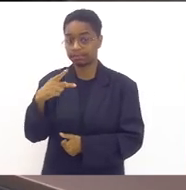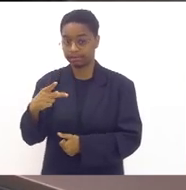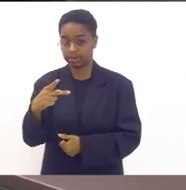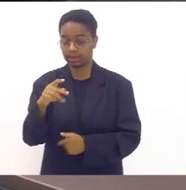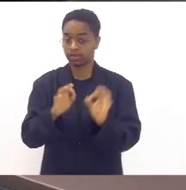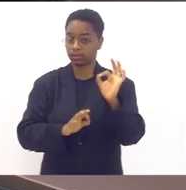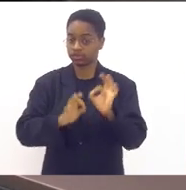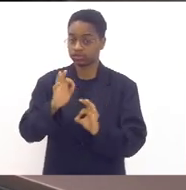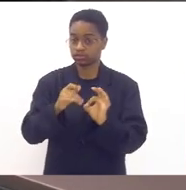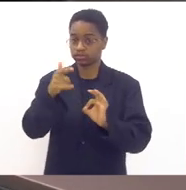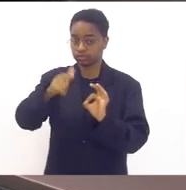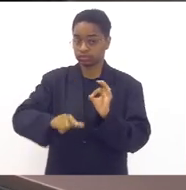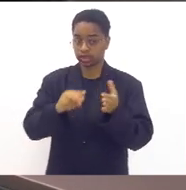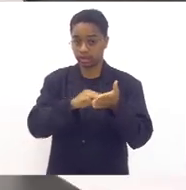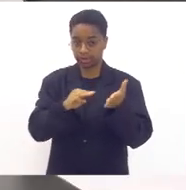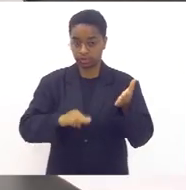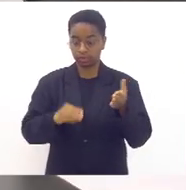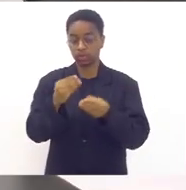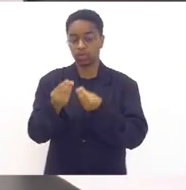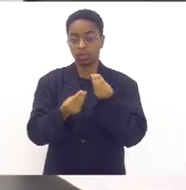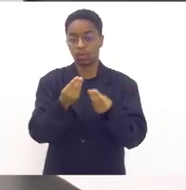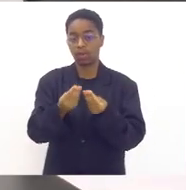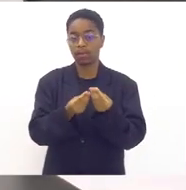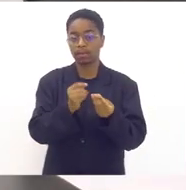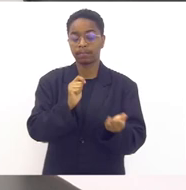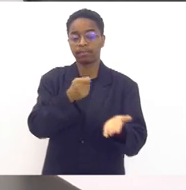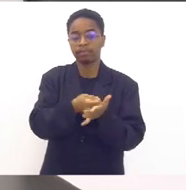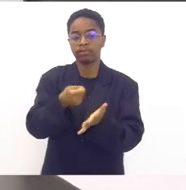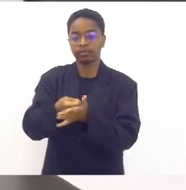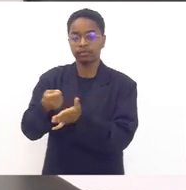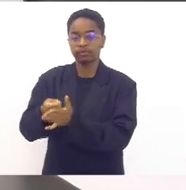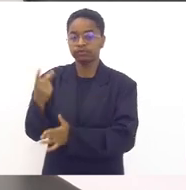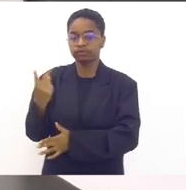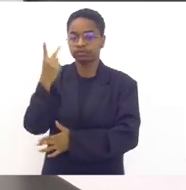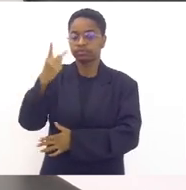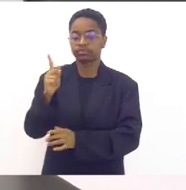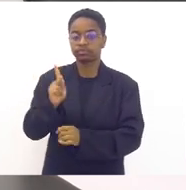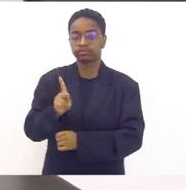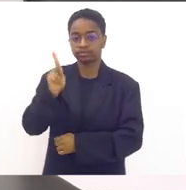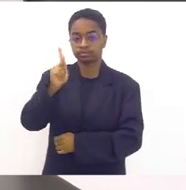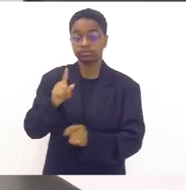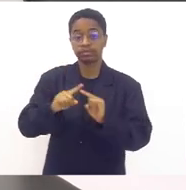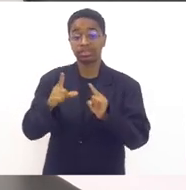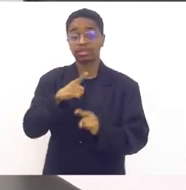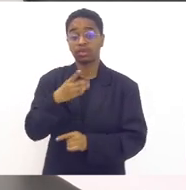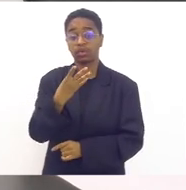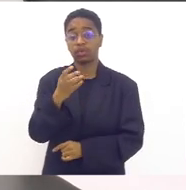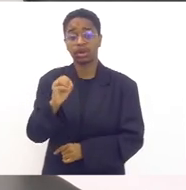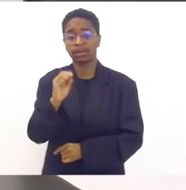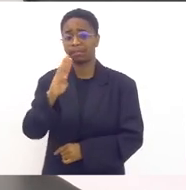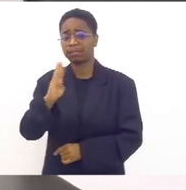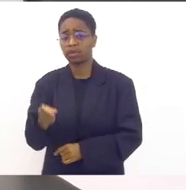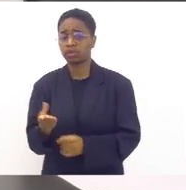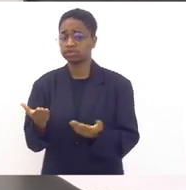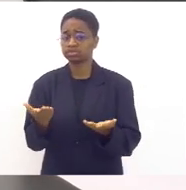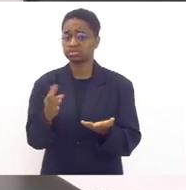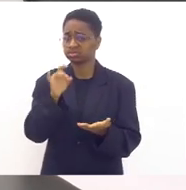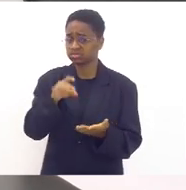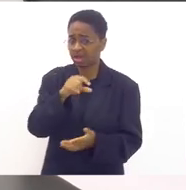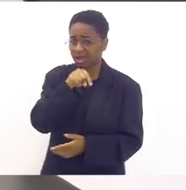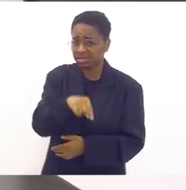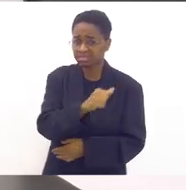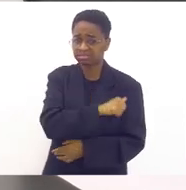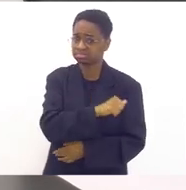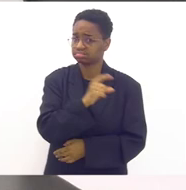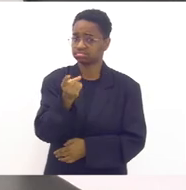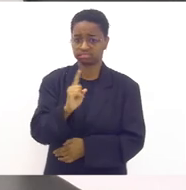redefina a metodologia do custo, né, do preço de referência do petróleo, tem 40 bi. Então, não é só o Rio de Janeiro, foi isso que eu falei com